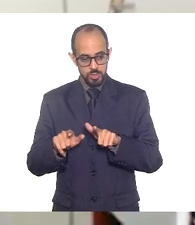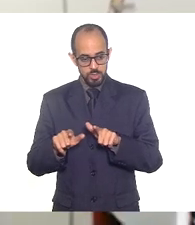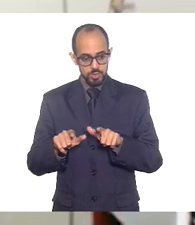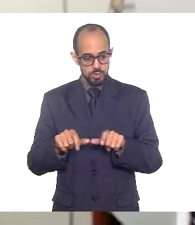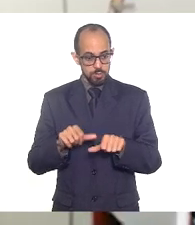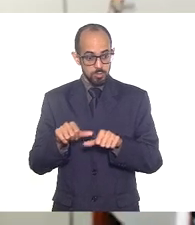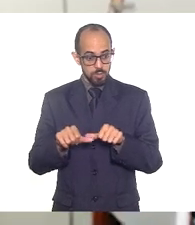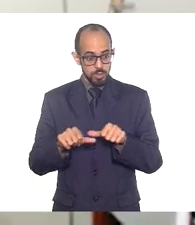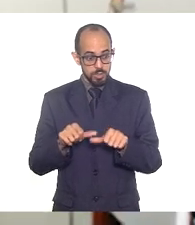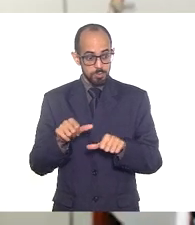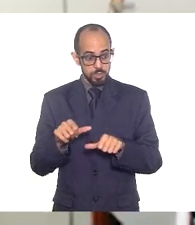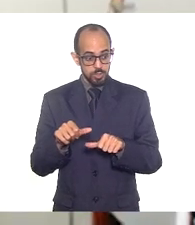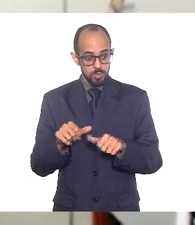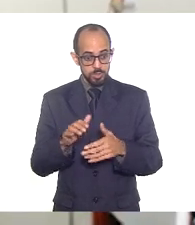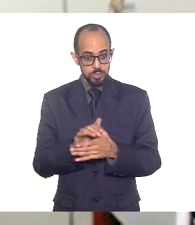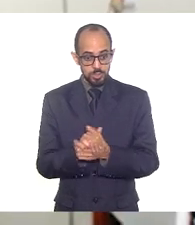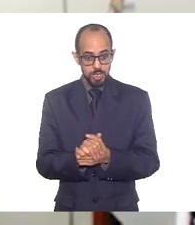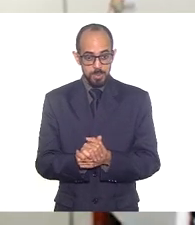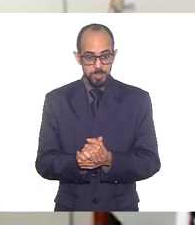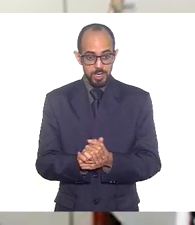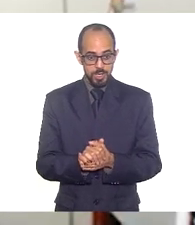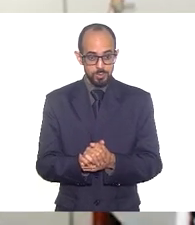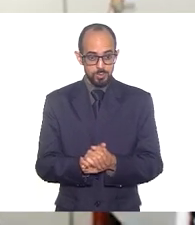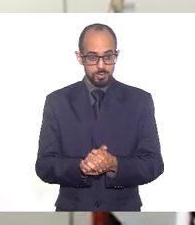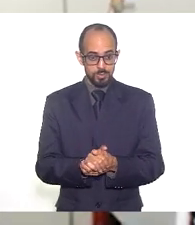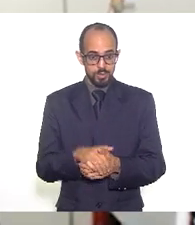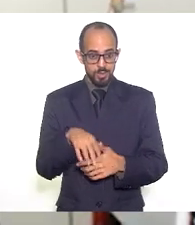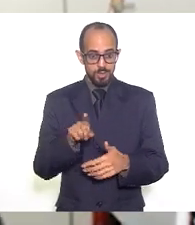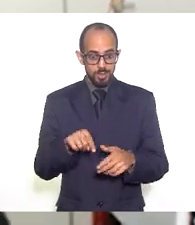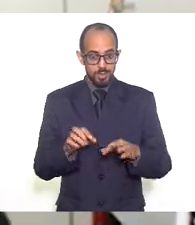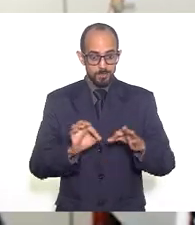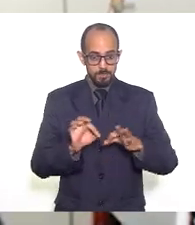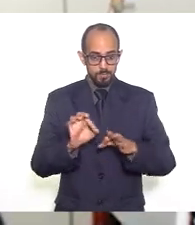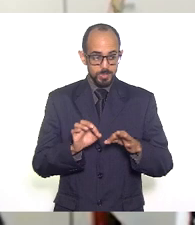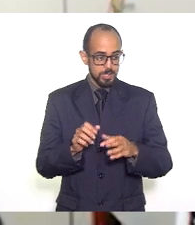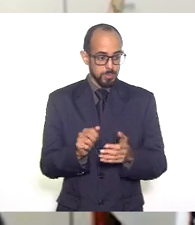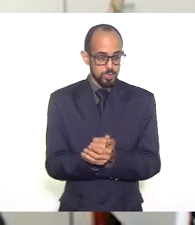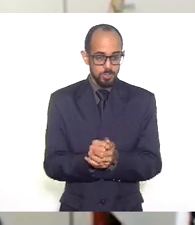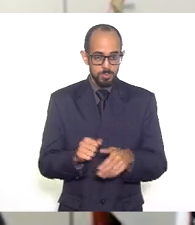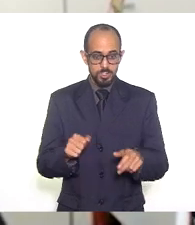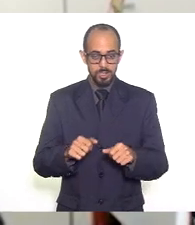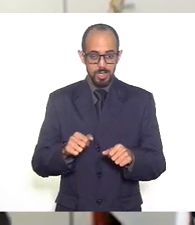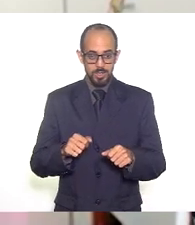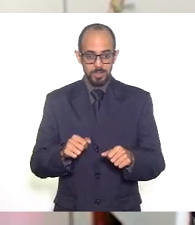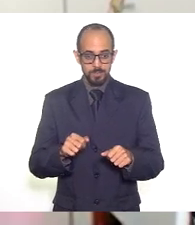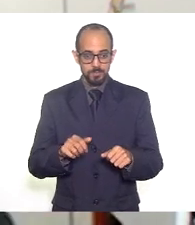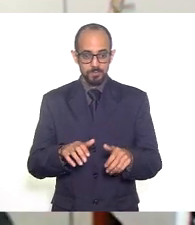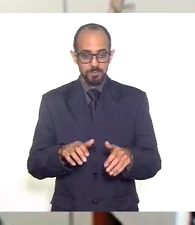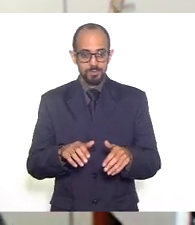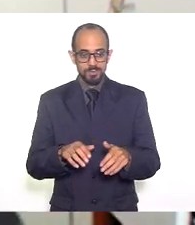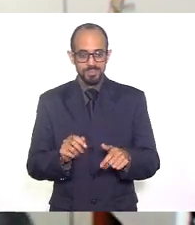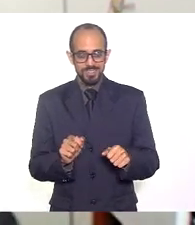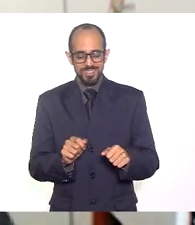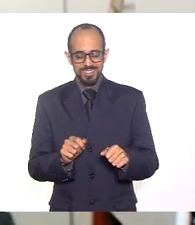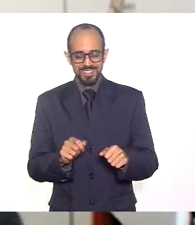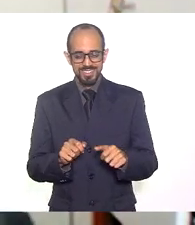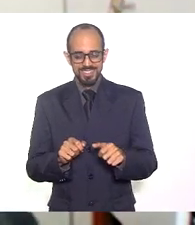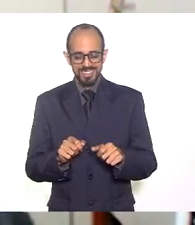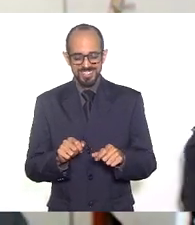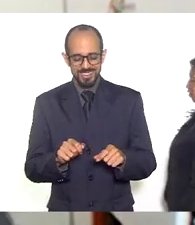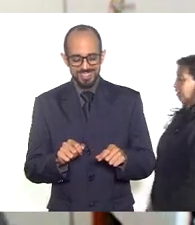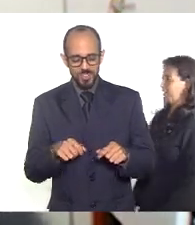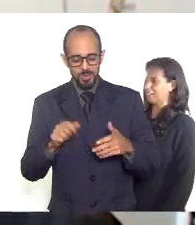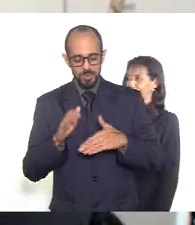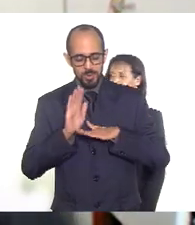fazer o quê esse projeto faz o que ela faz é deixar mais nítido o que essa receita representa sendo proporcionalmente dividida